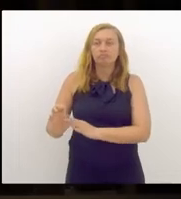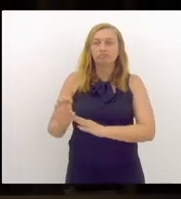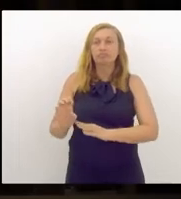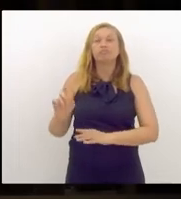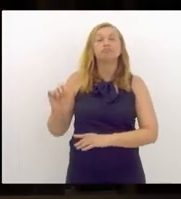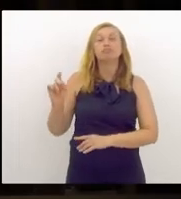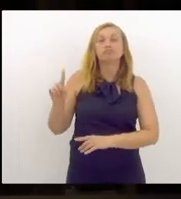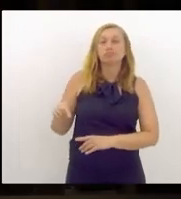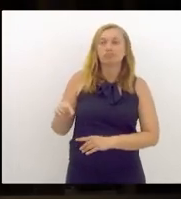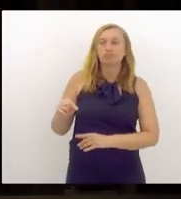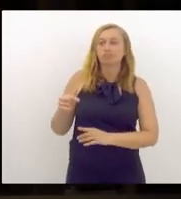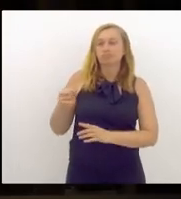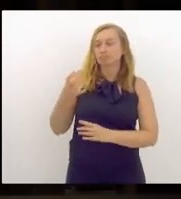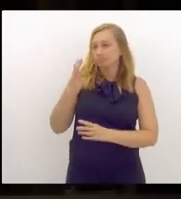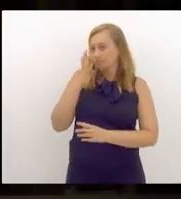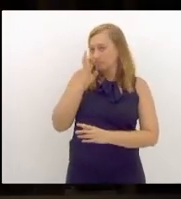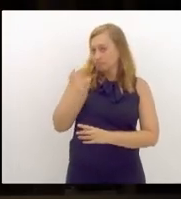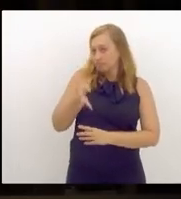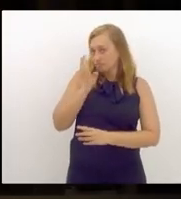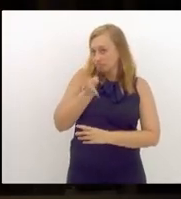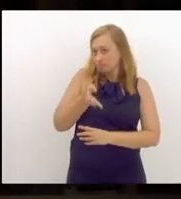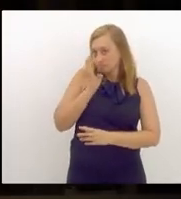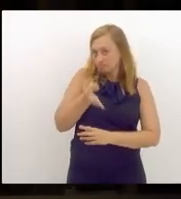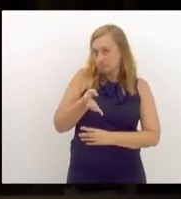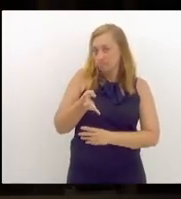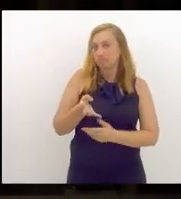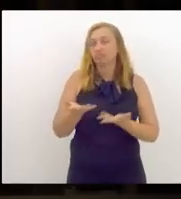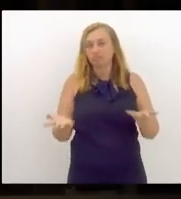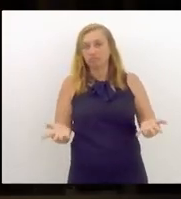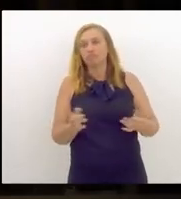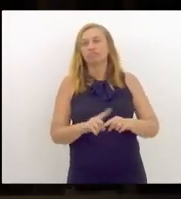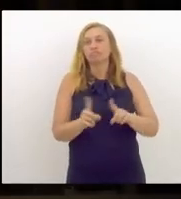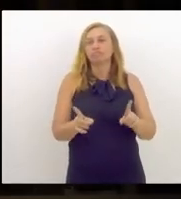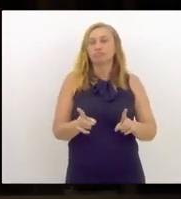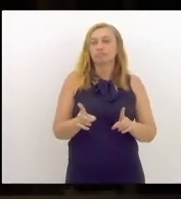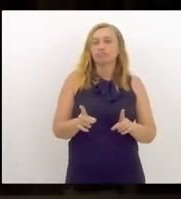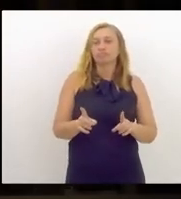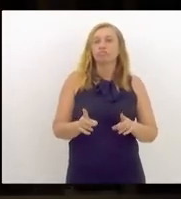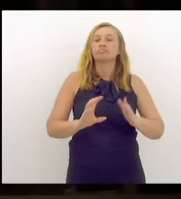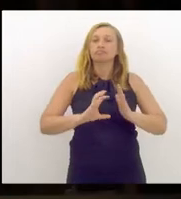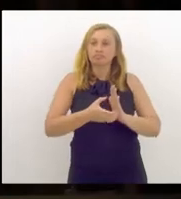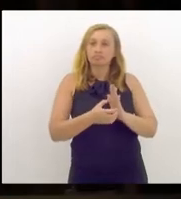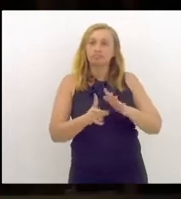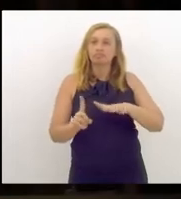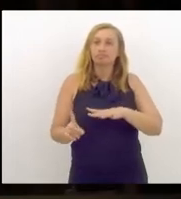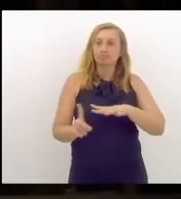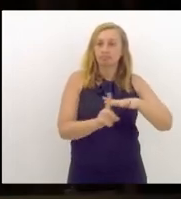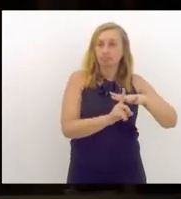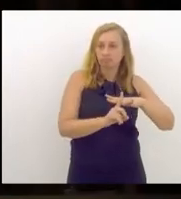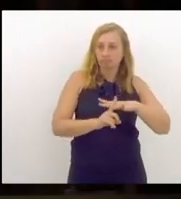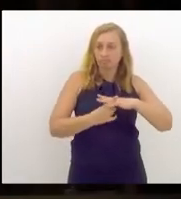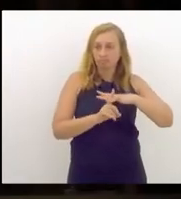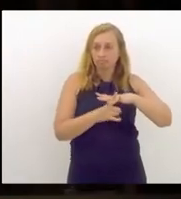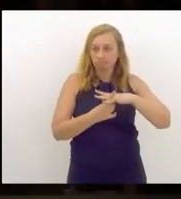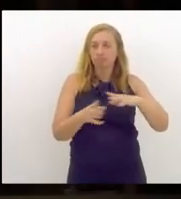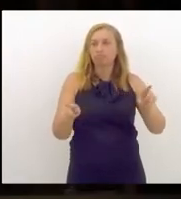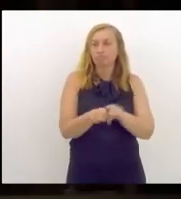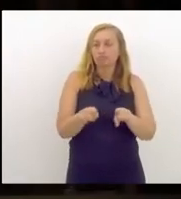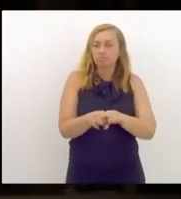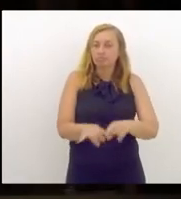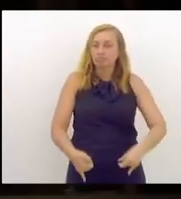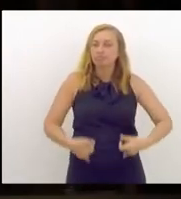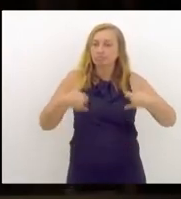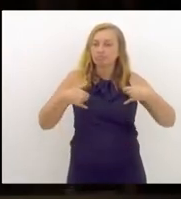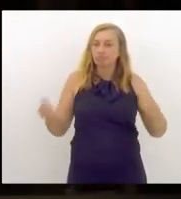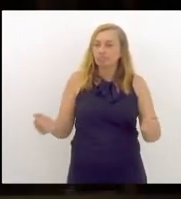é acusado de digitar só nas pautas identitárias mas o partido socialista brasileiro também tem orgulho tem uma parceira com